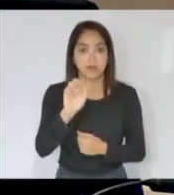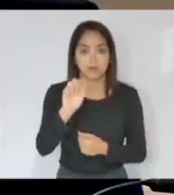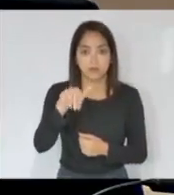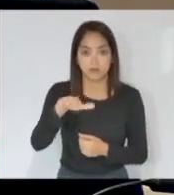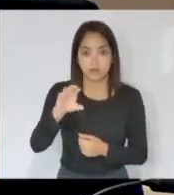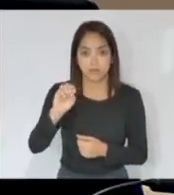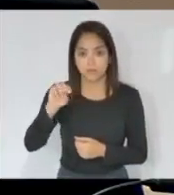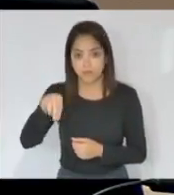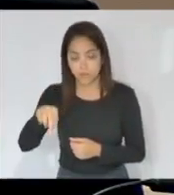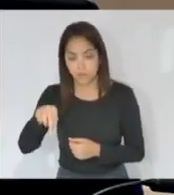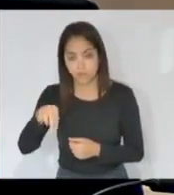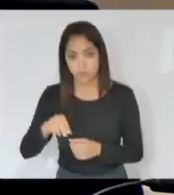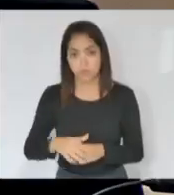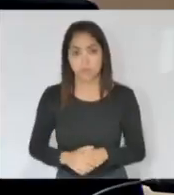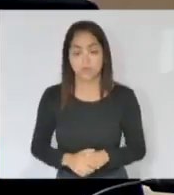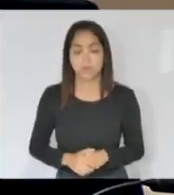Willinger.